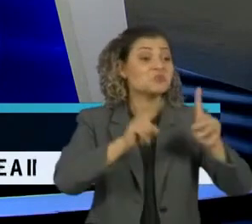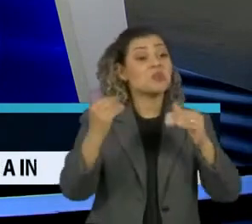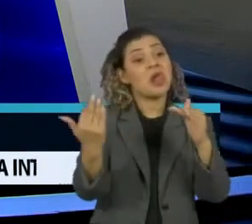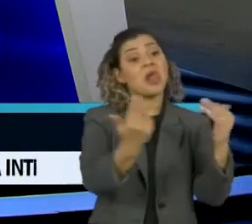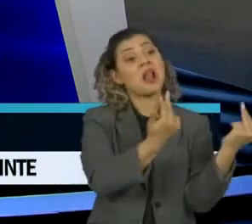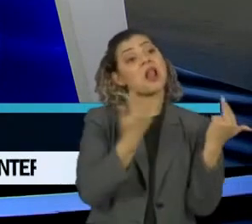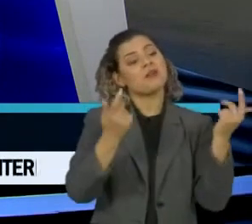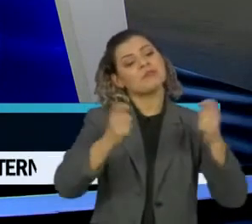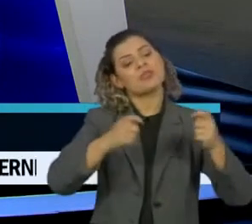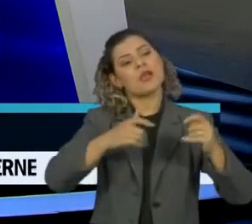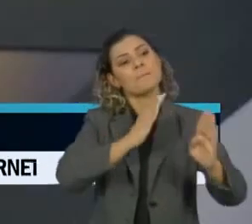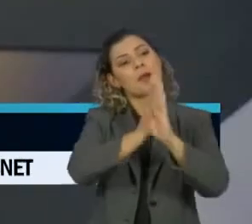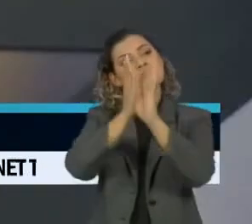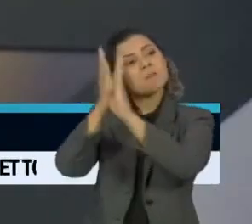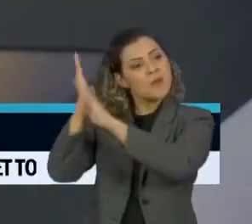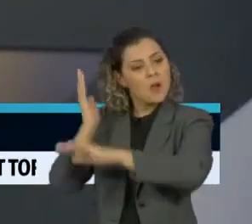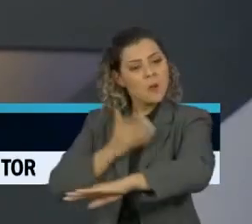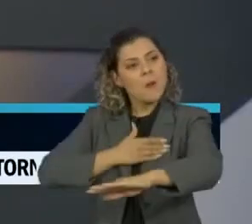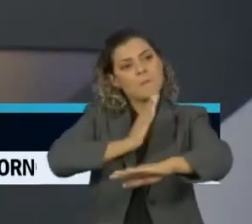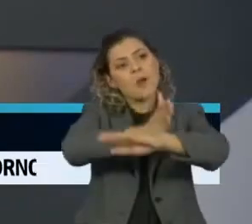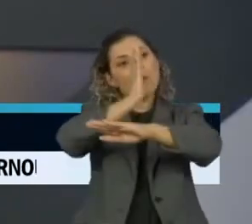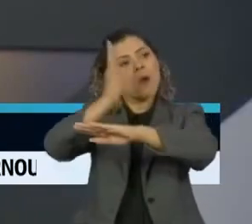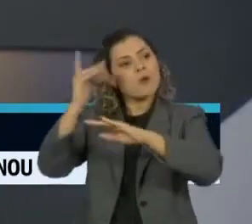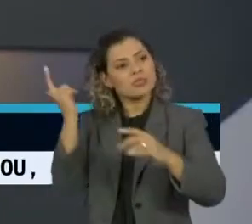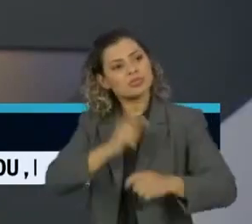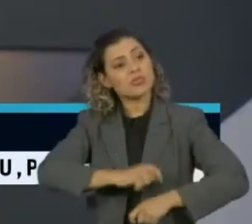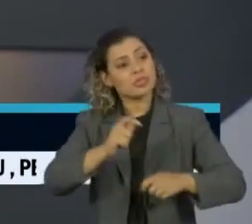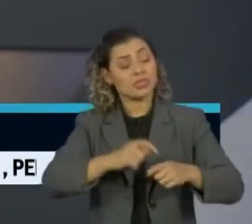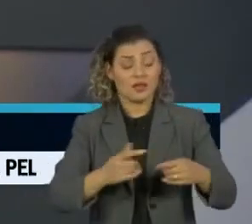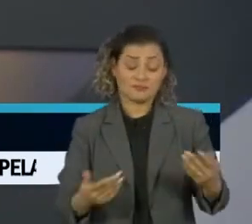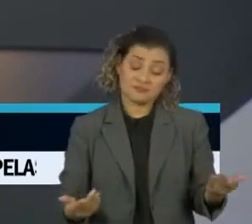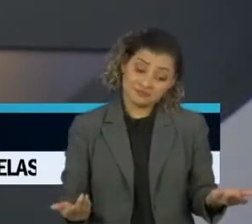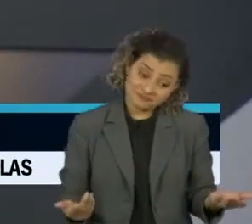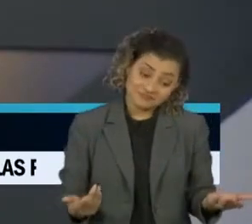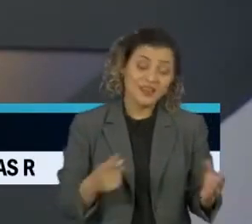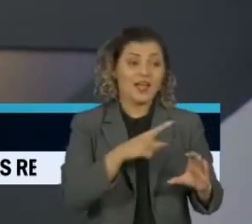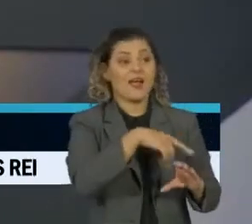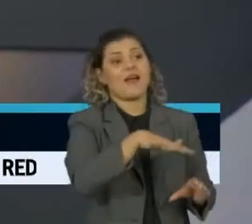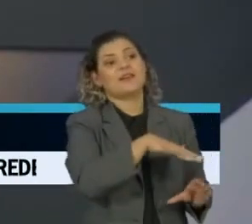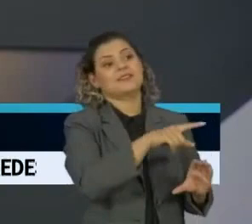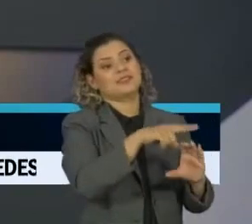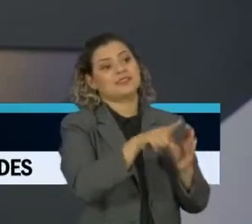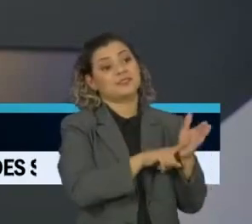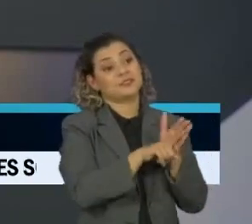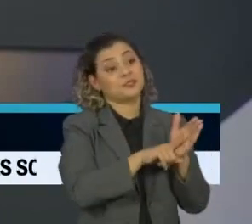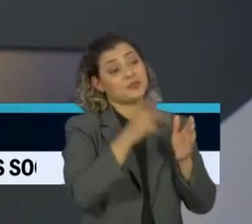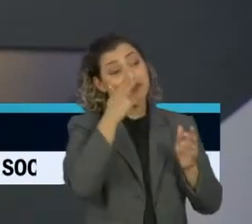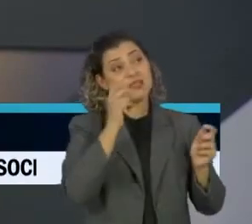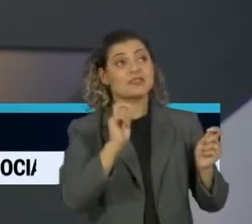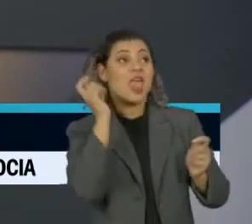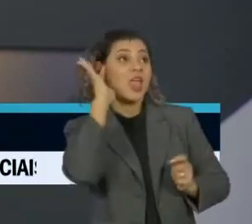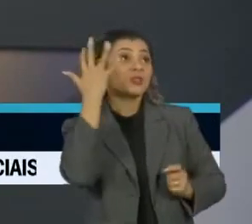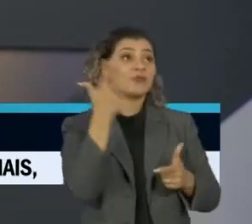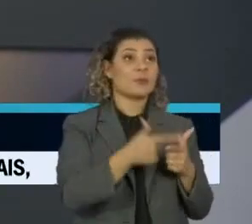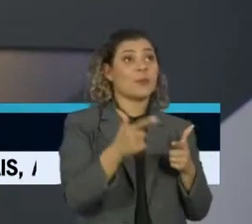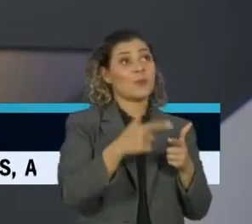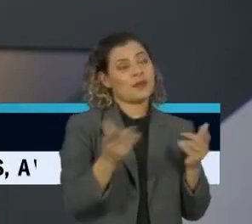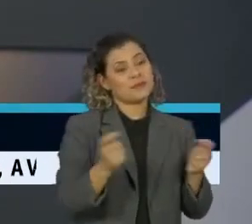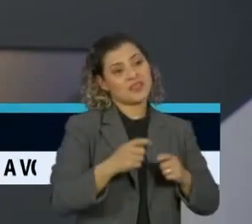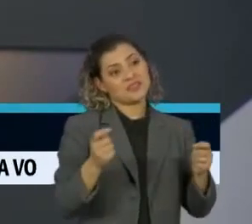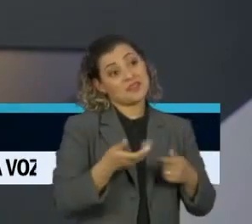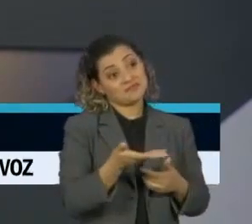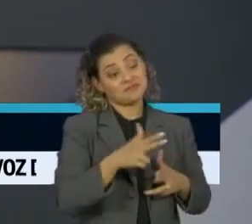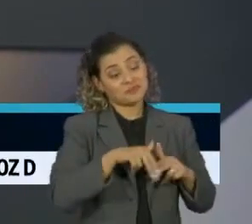de condições com outras potências a questão científica e da primazia de solucionar a questão